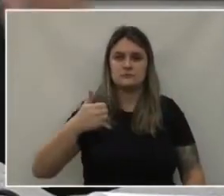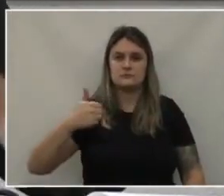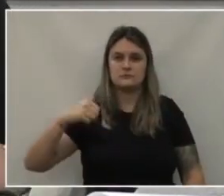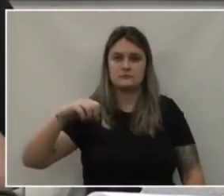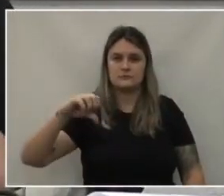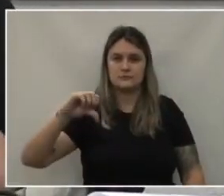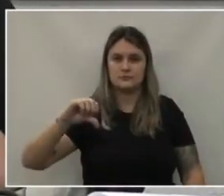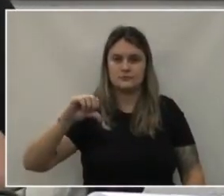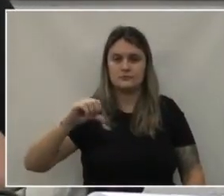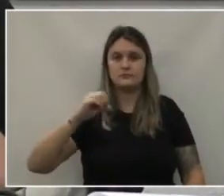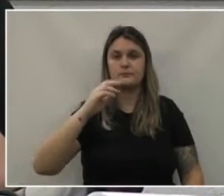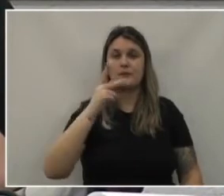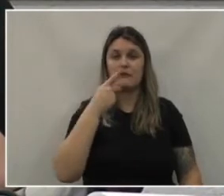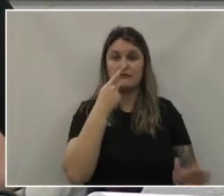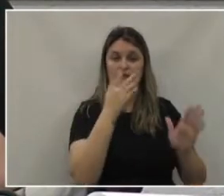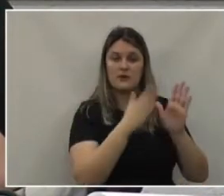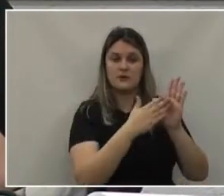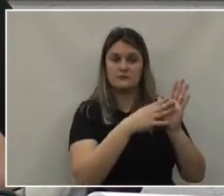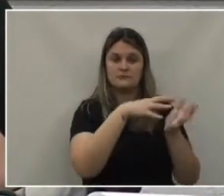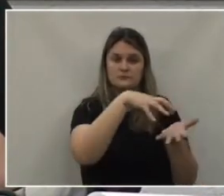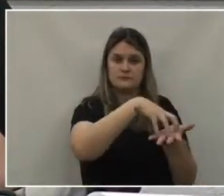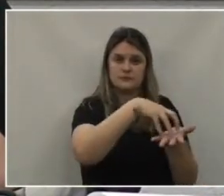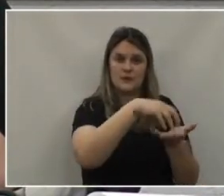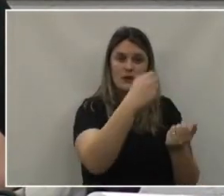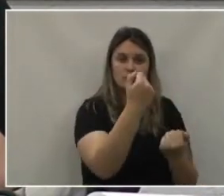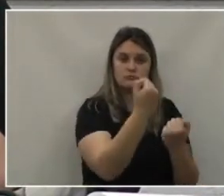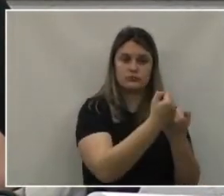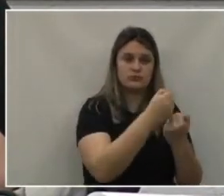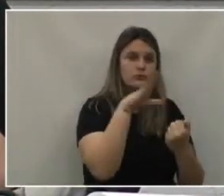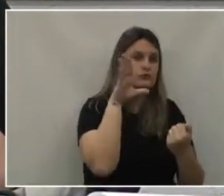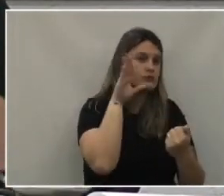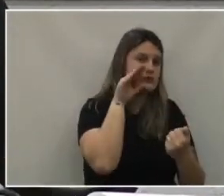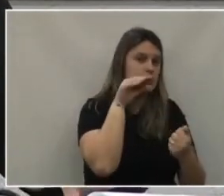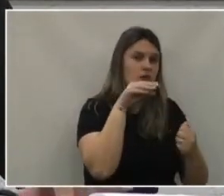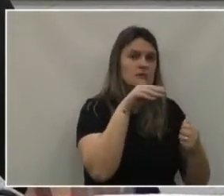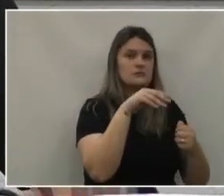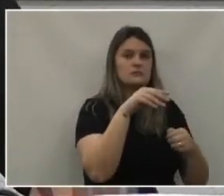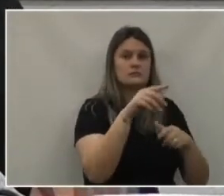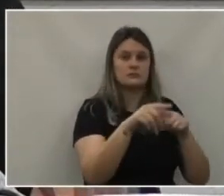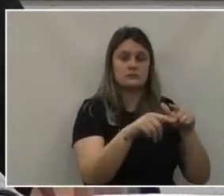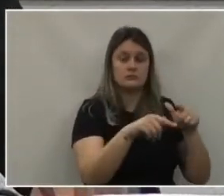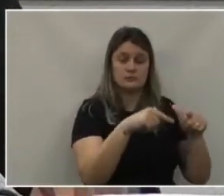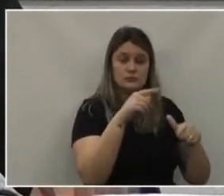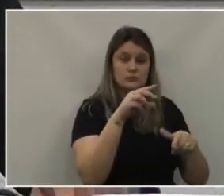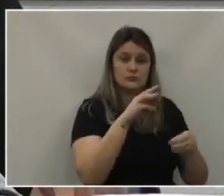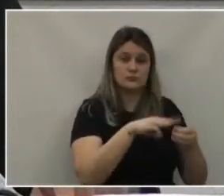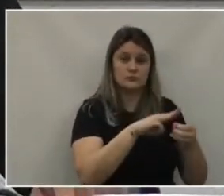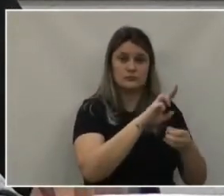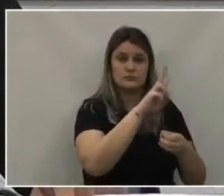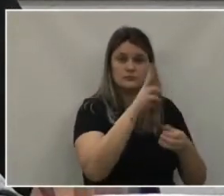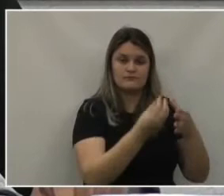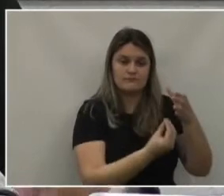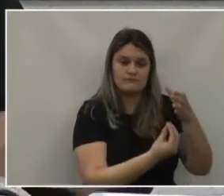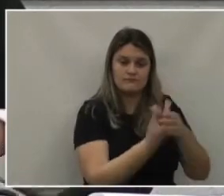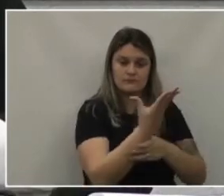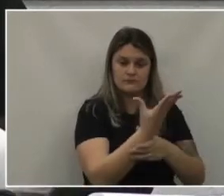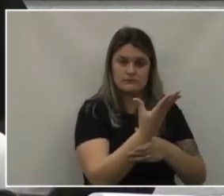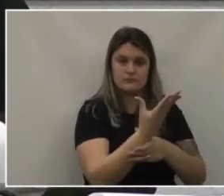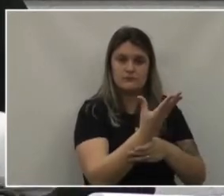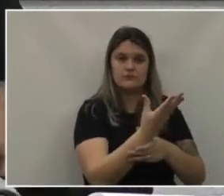34/2019. Dispõe sobre o Instituto de Assistência dos Servidores do Município de União da Vitória. Cria